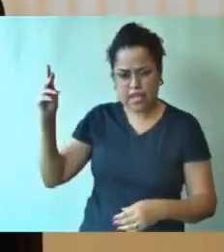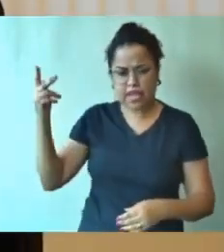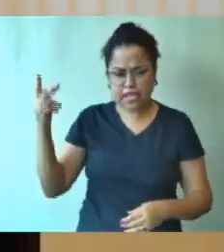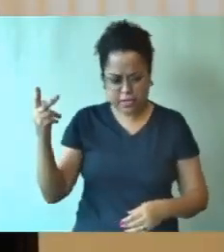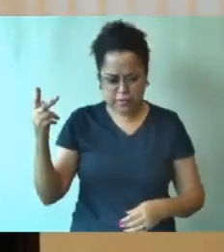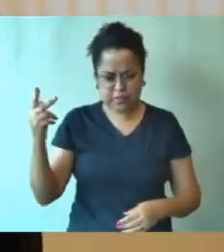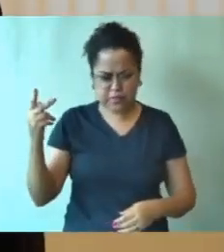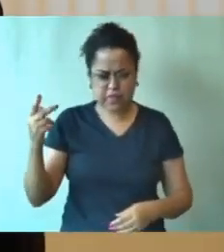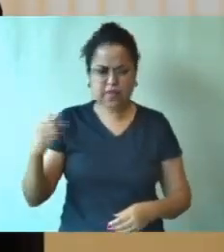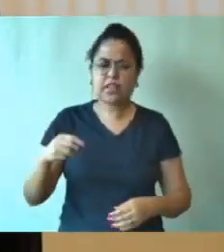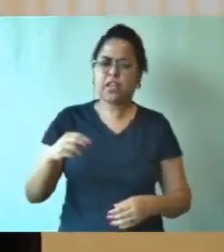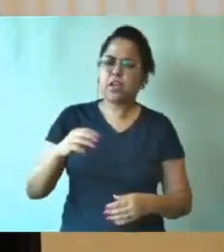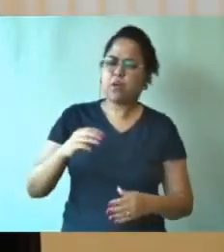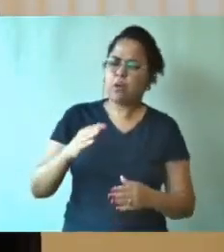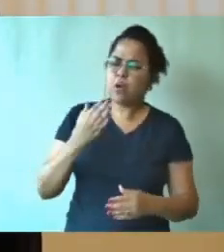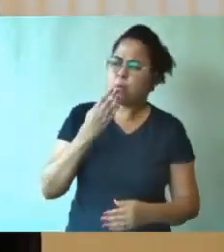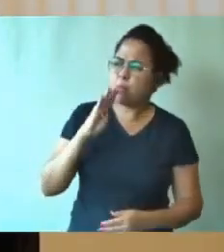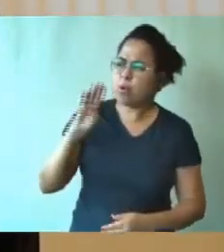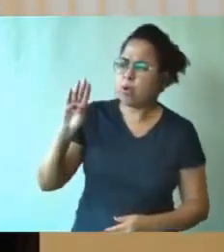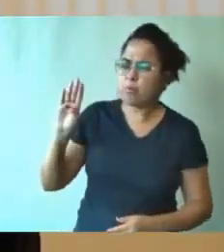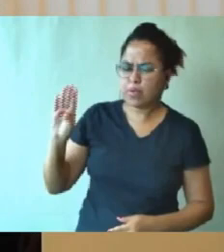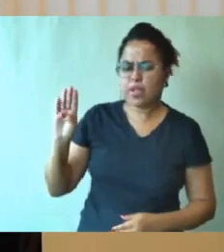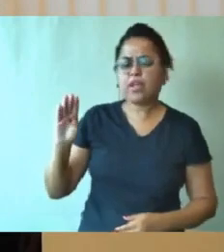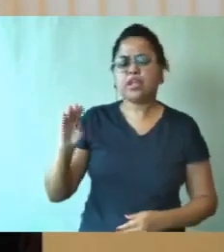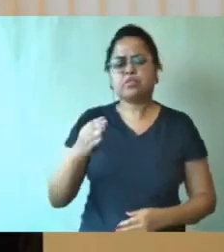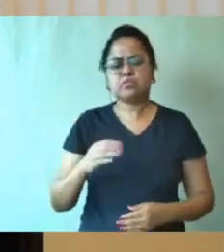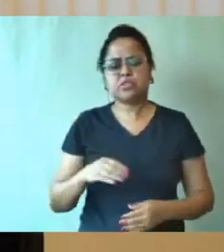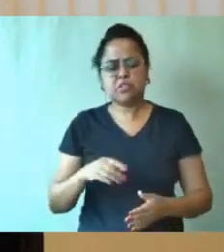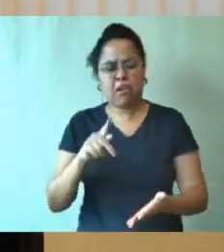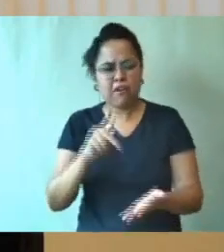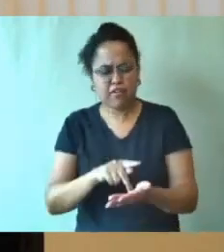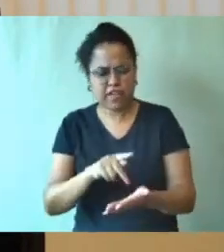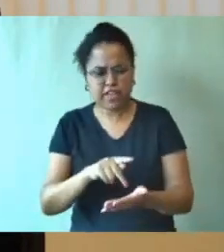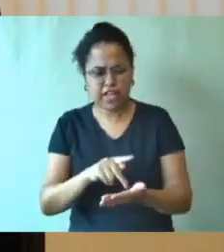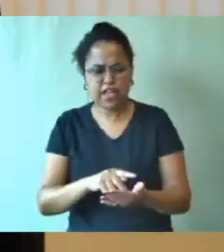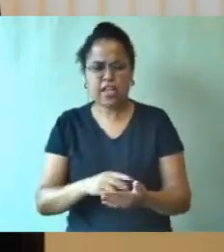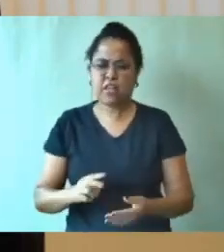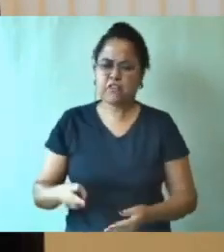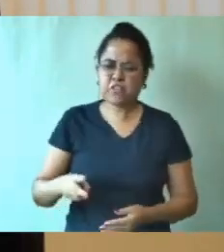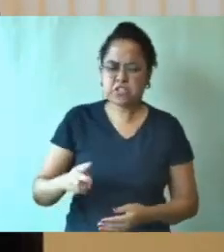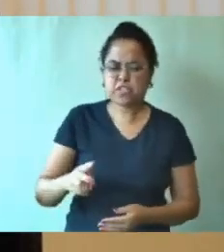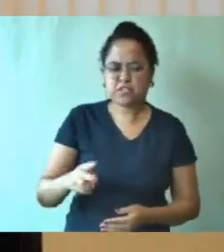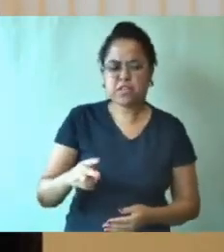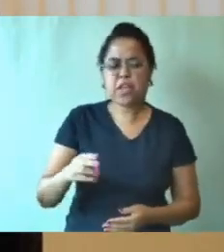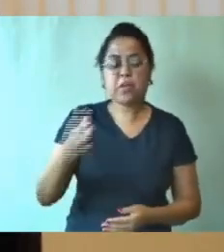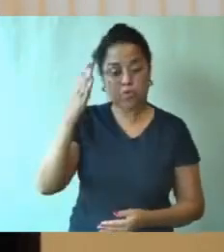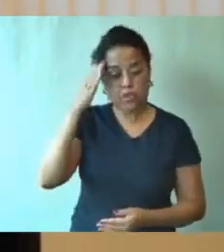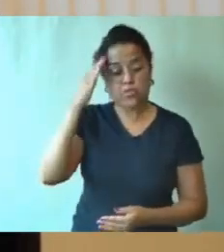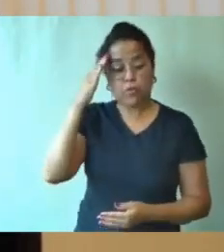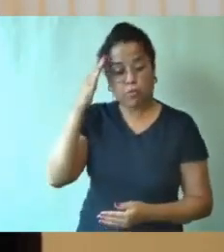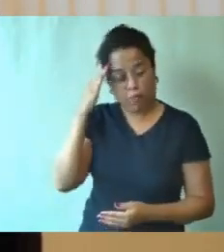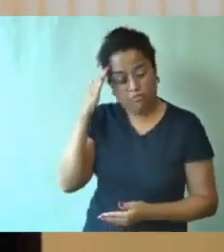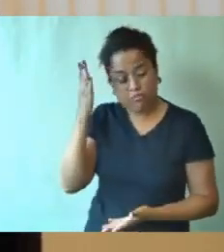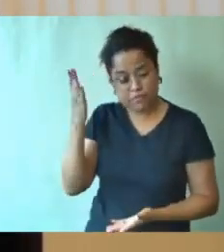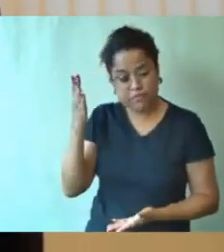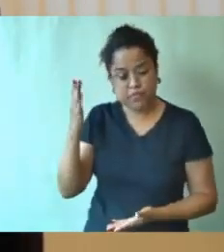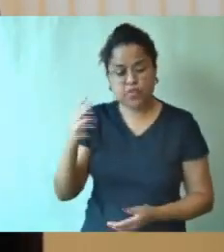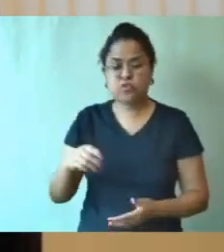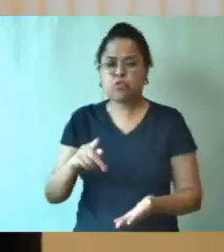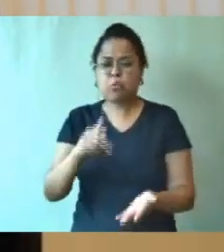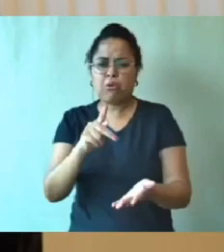a verdade, relatando sempre o que souber, explicando sempre as razões da minha ciência sobre o fato ou